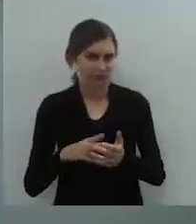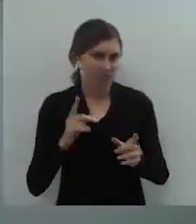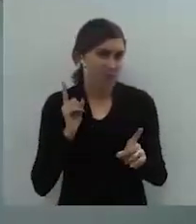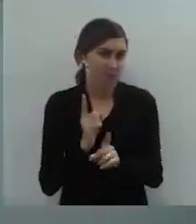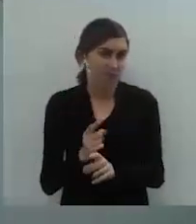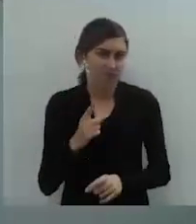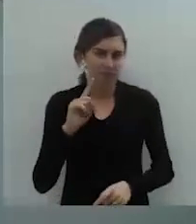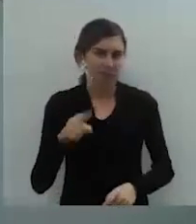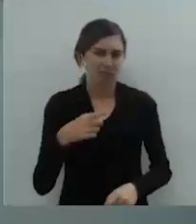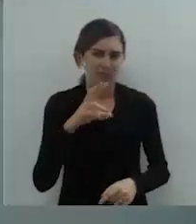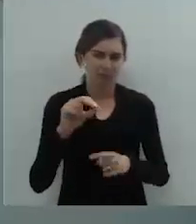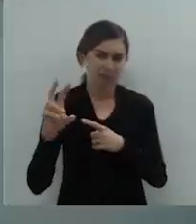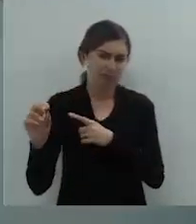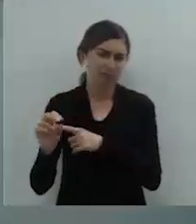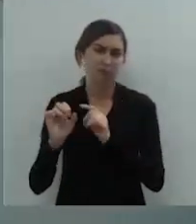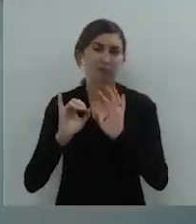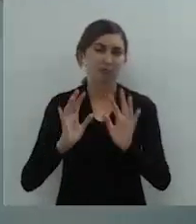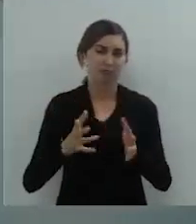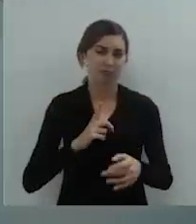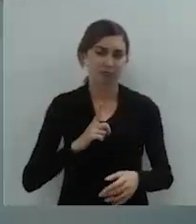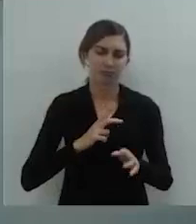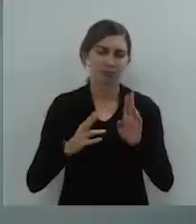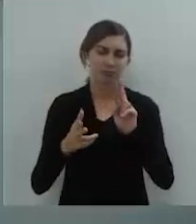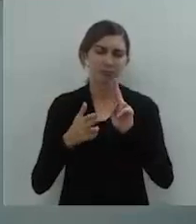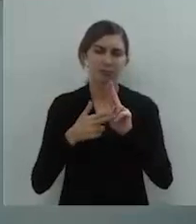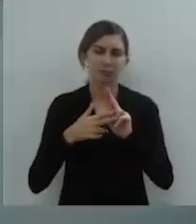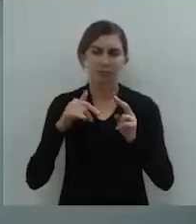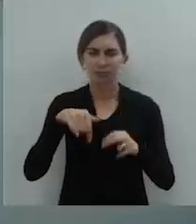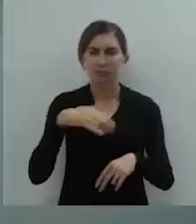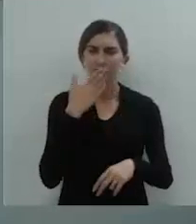1500? Como descoberto? Se já tinha os índios aqui?